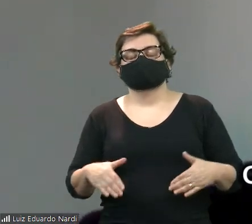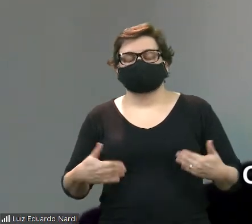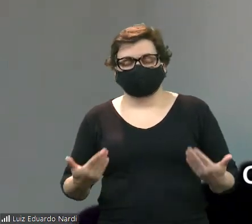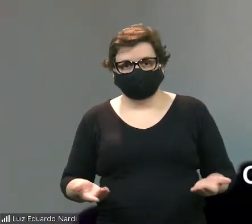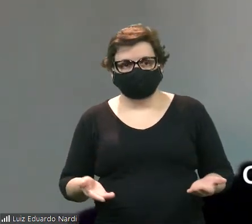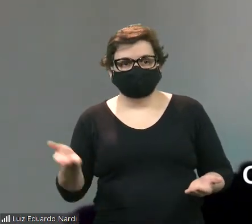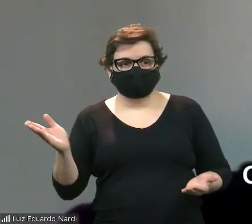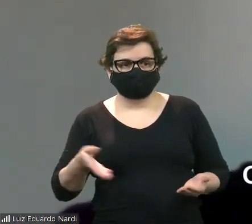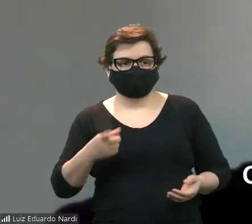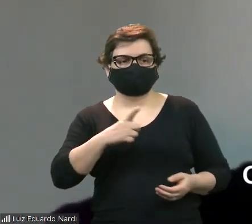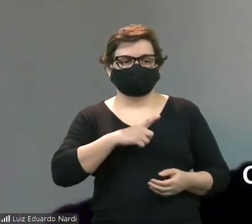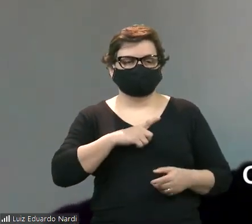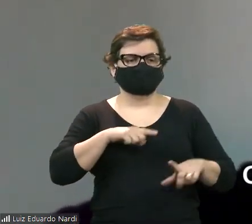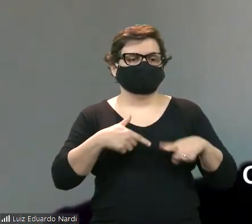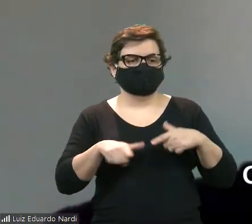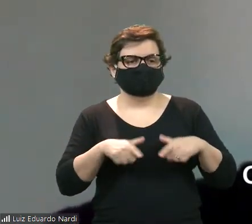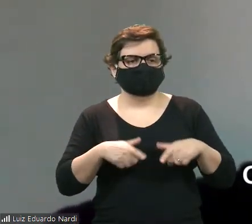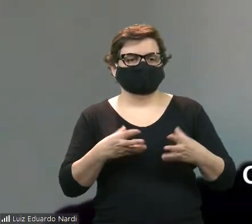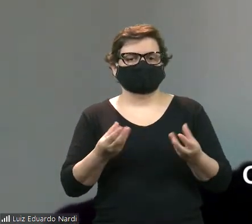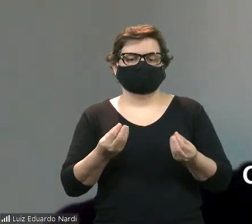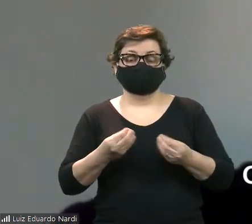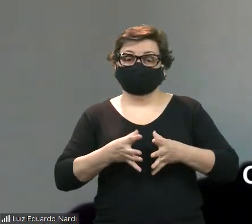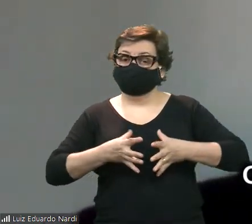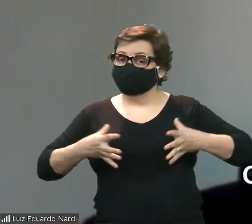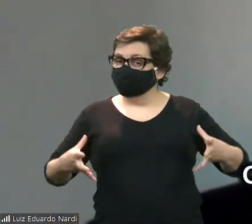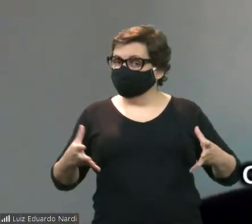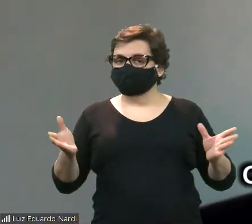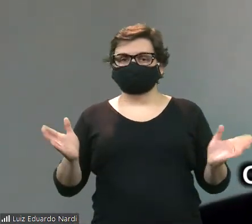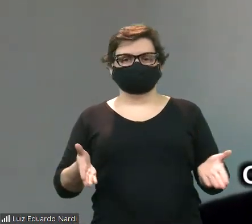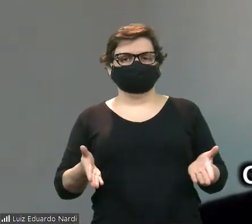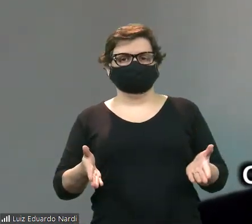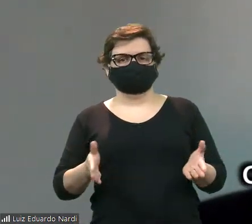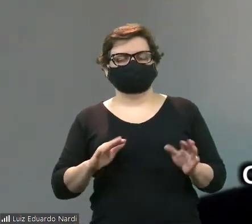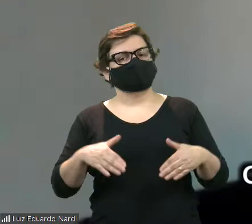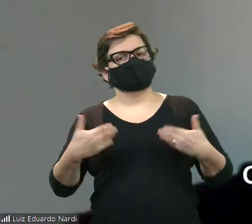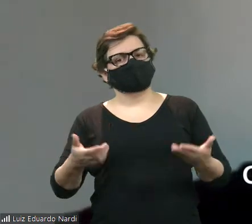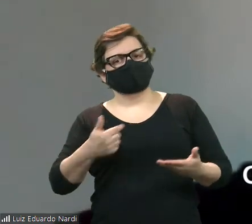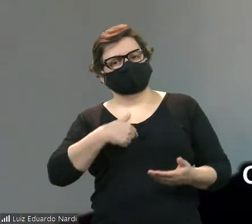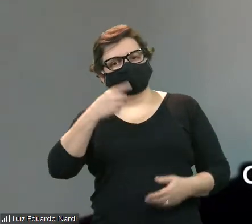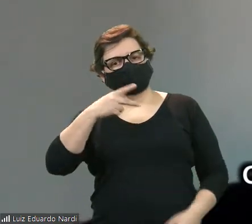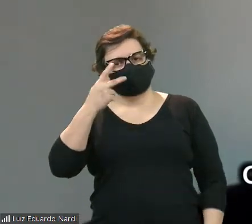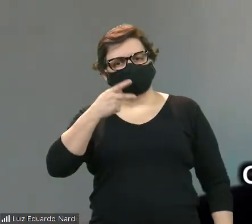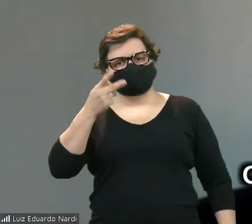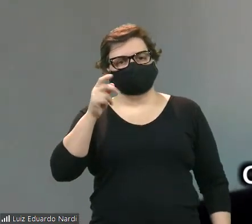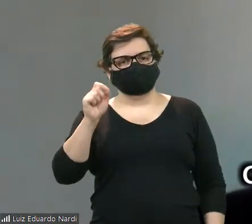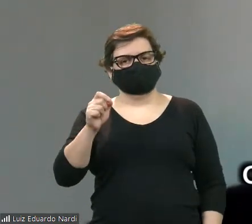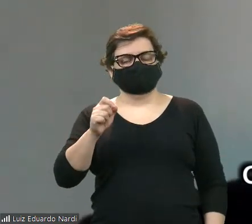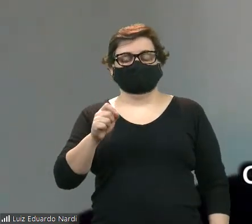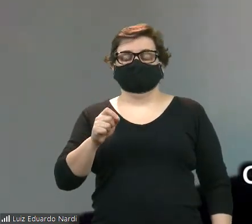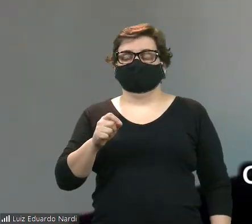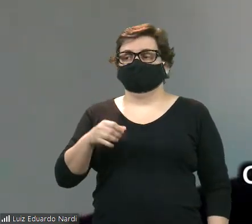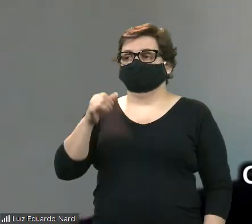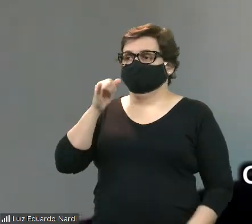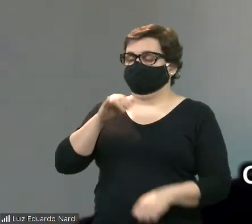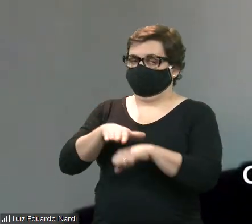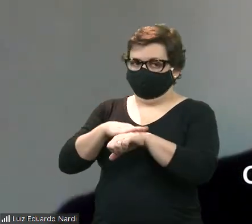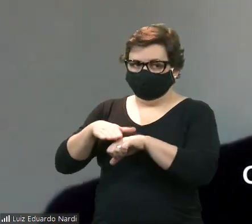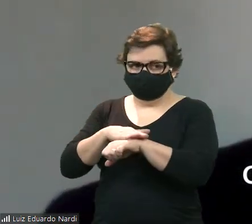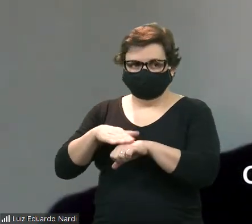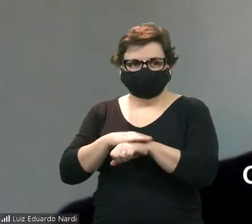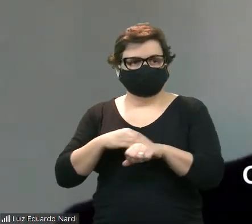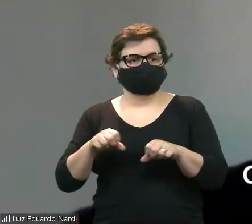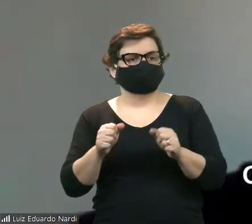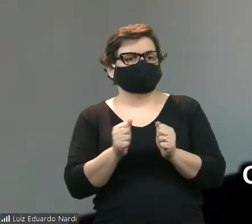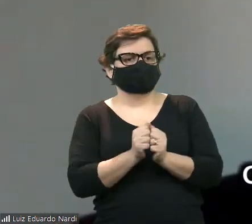vereadores, muito maior nesse momento. E quando eu digo que me reportei e que conversei, o que